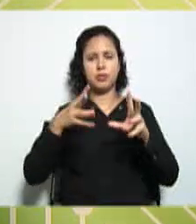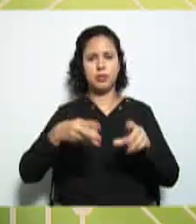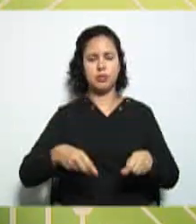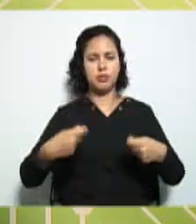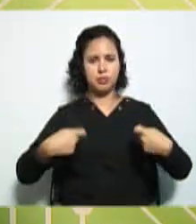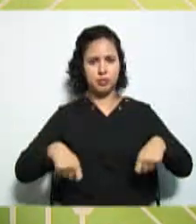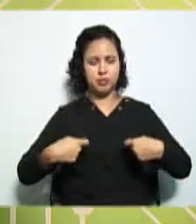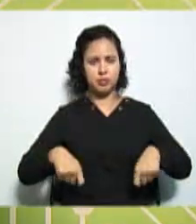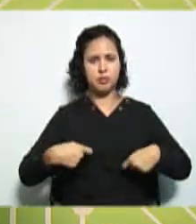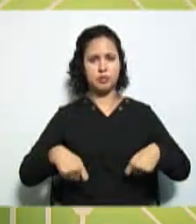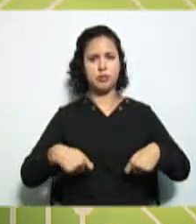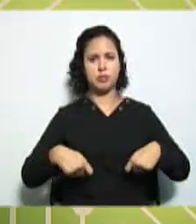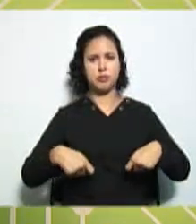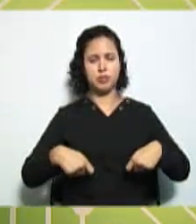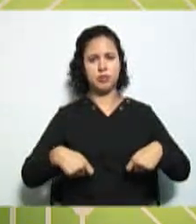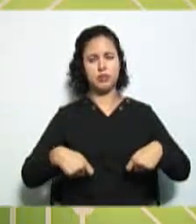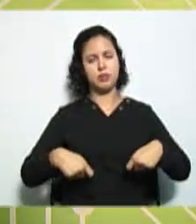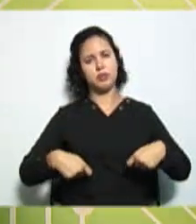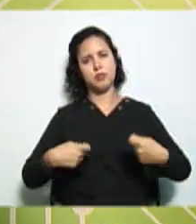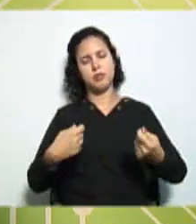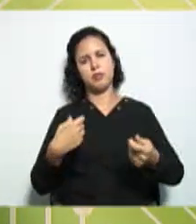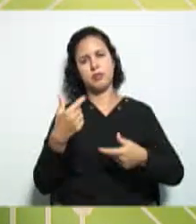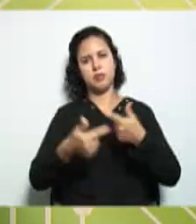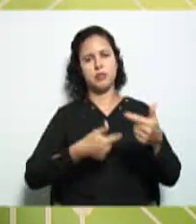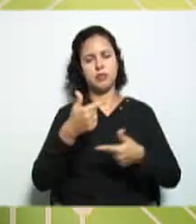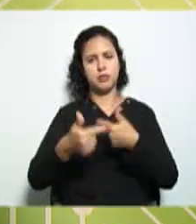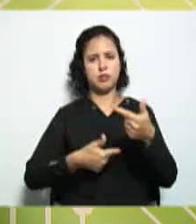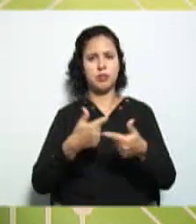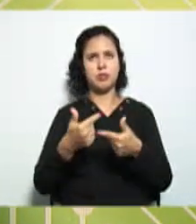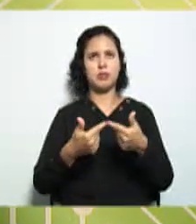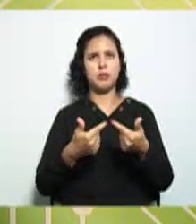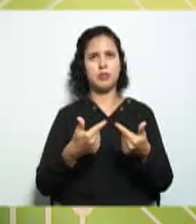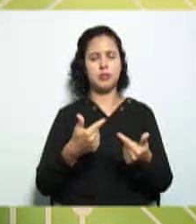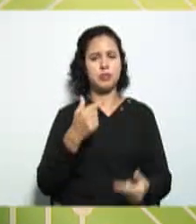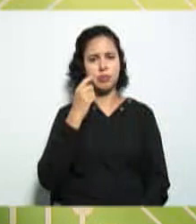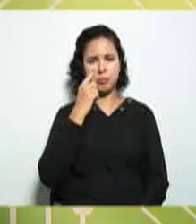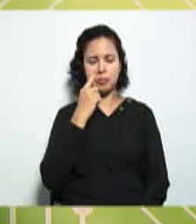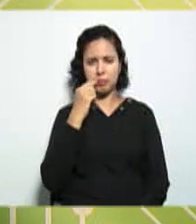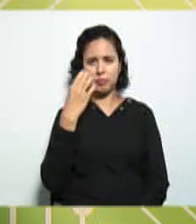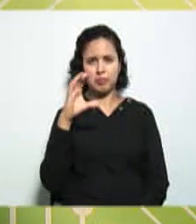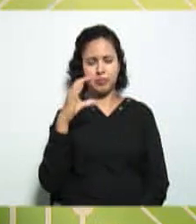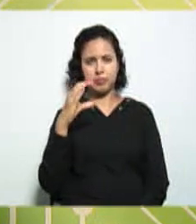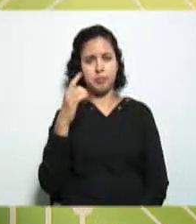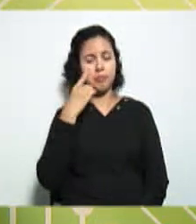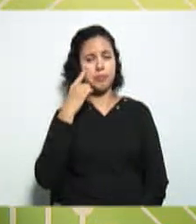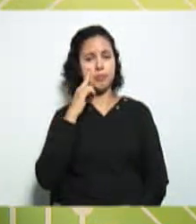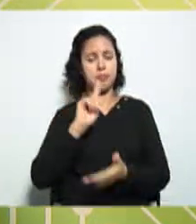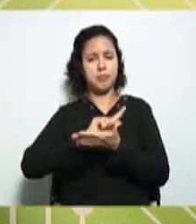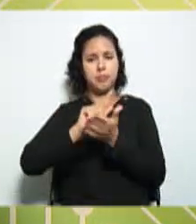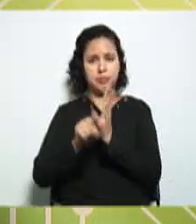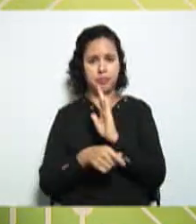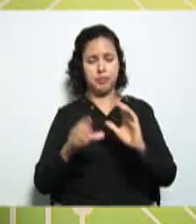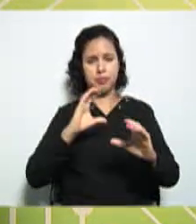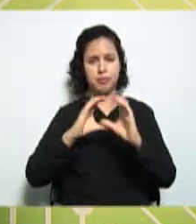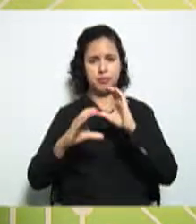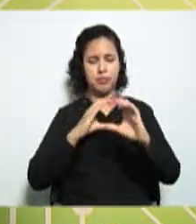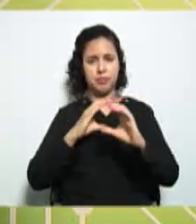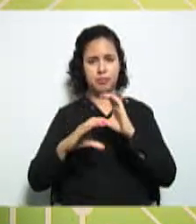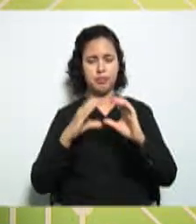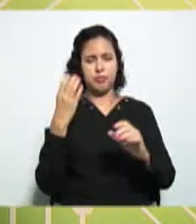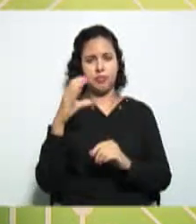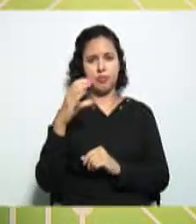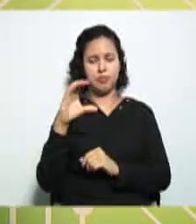a trabalho acadêmico é esse livro aqui, tá bom? Agora a gente vai ver gêneros de comunicação científica. Você viu